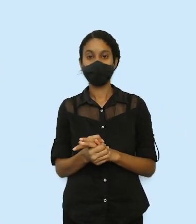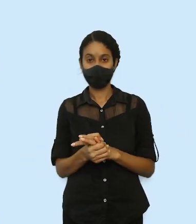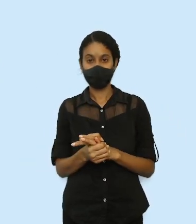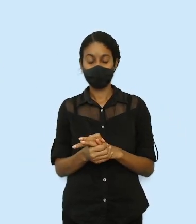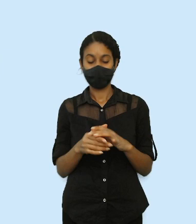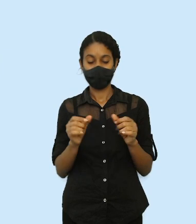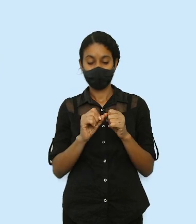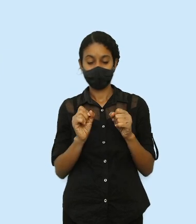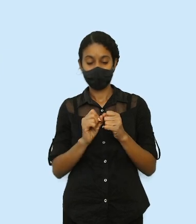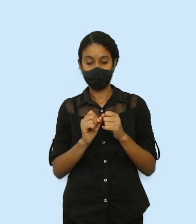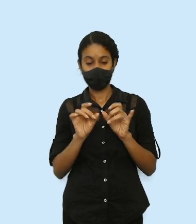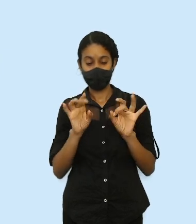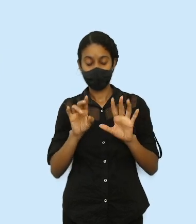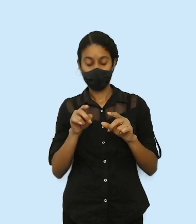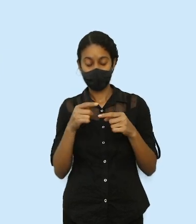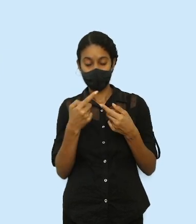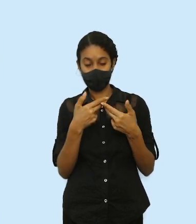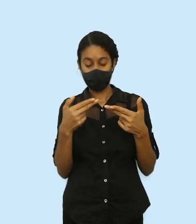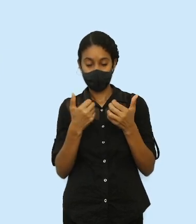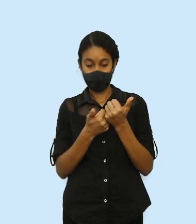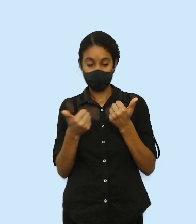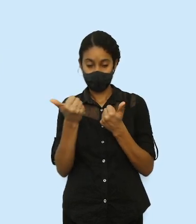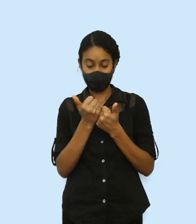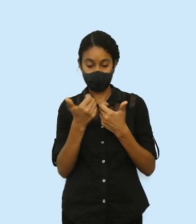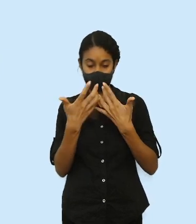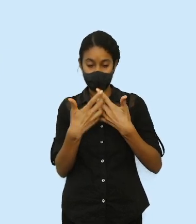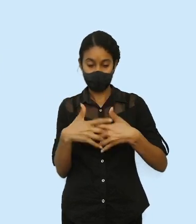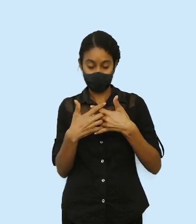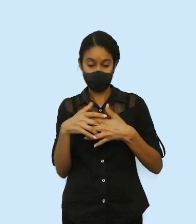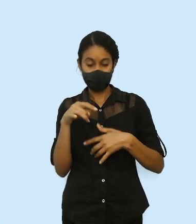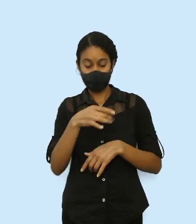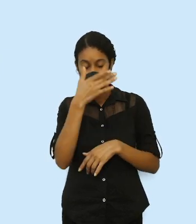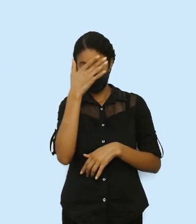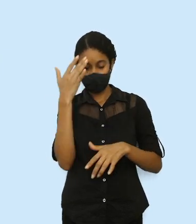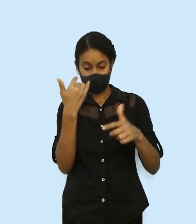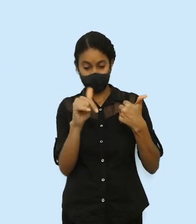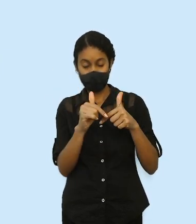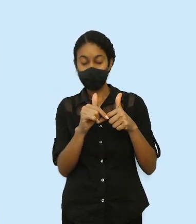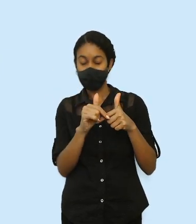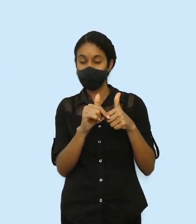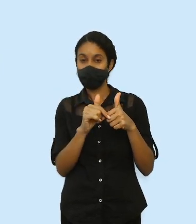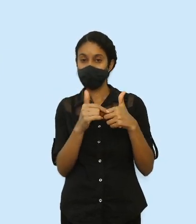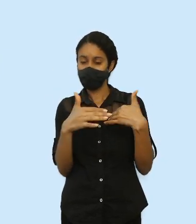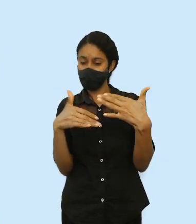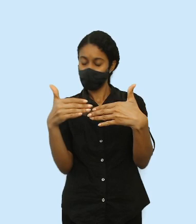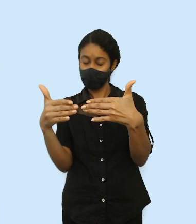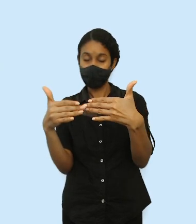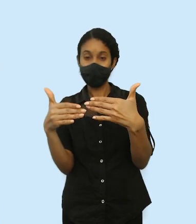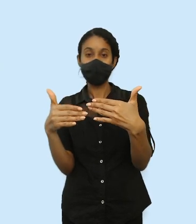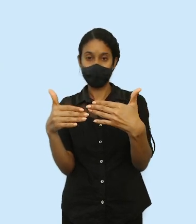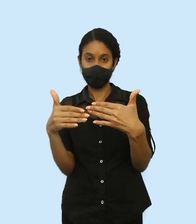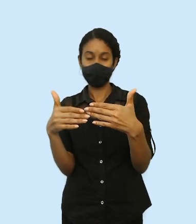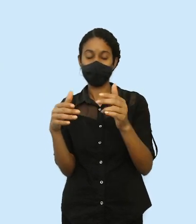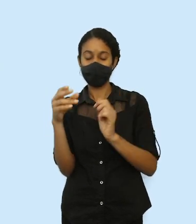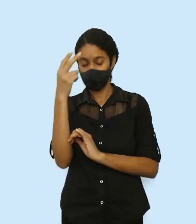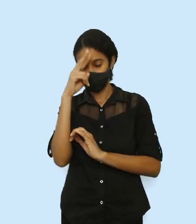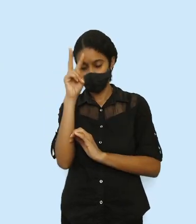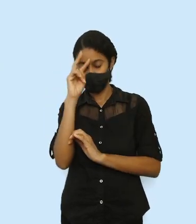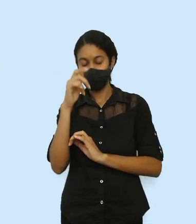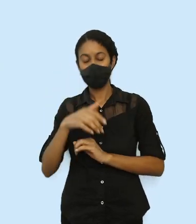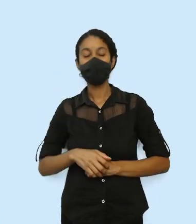única atividade, o trabalhador que era substituído pela máquina, esse trabalhador, no decorrer da